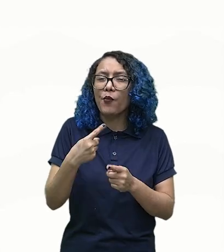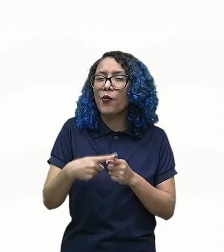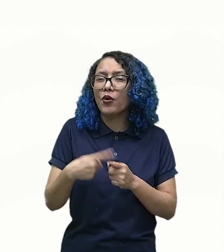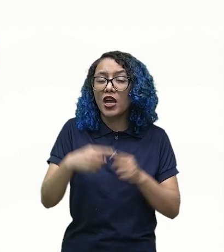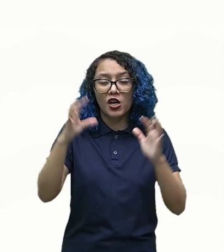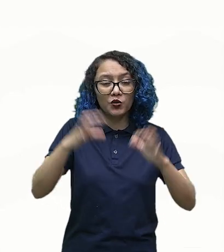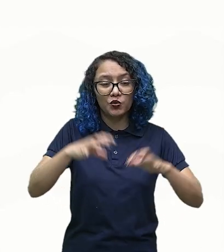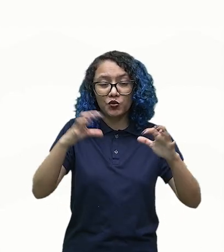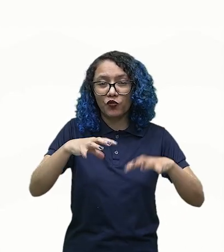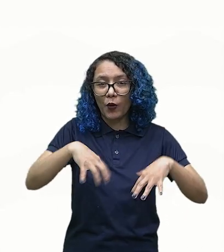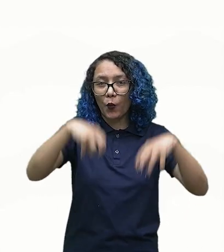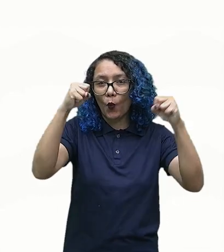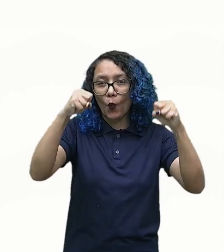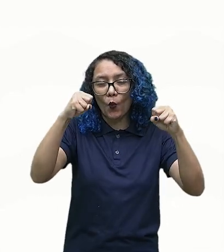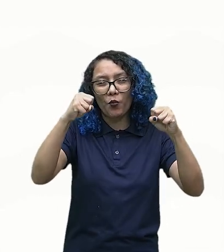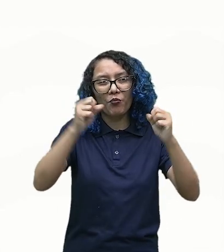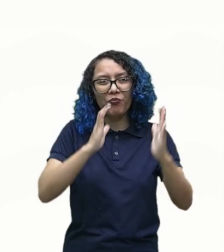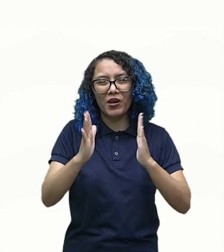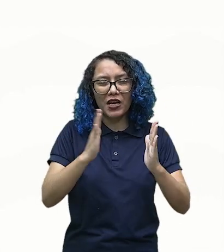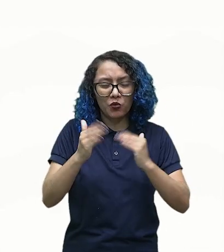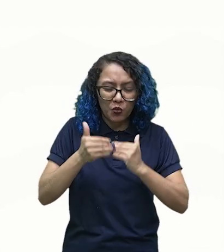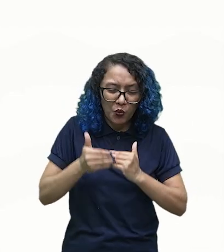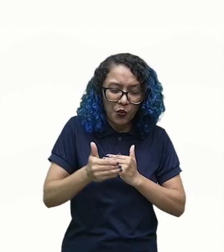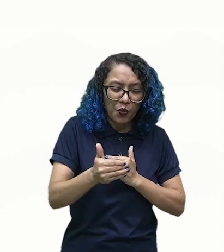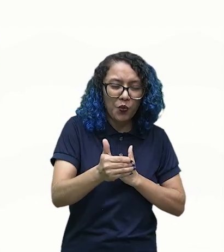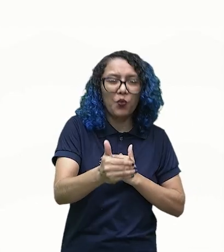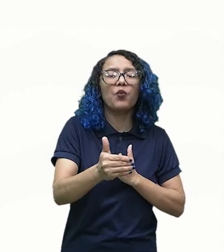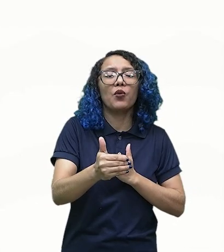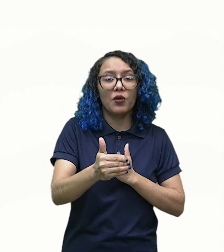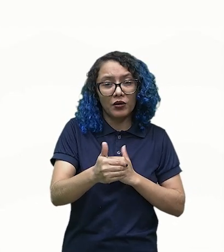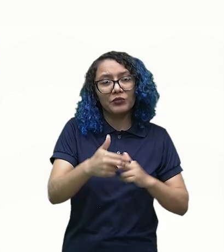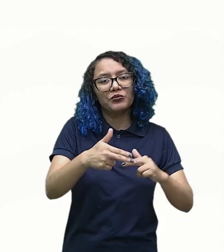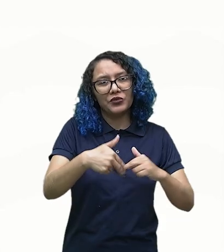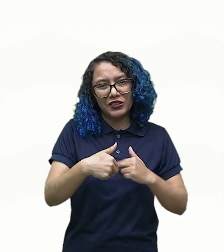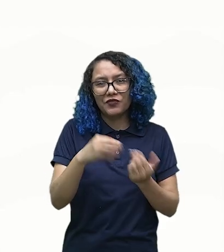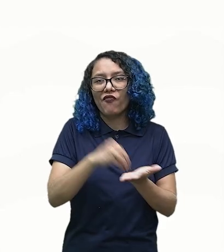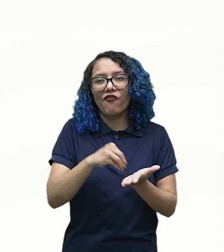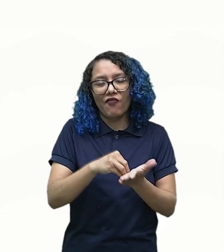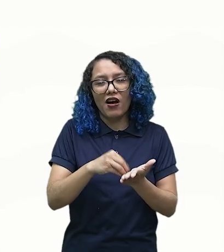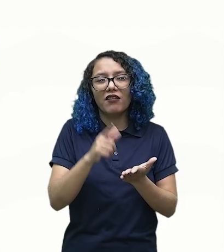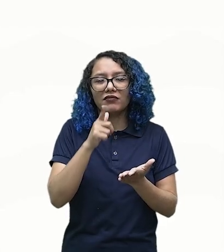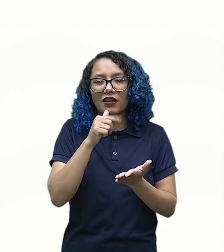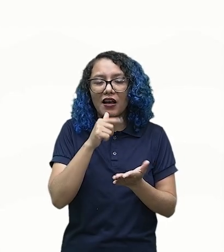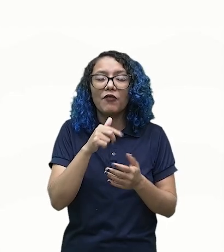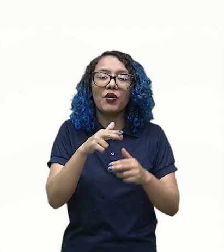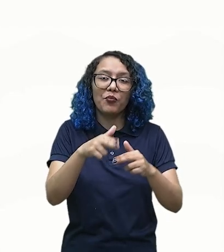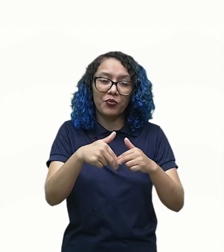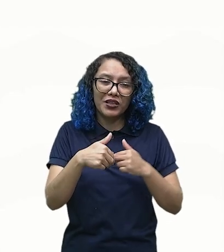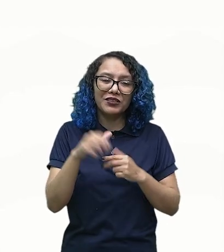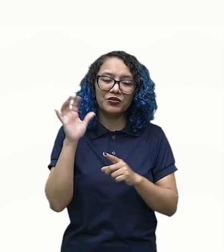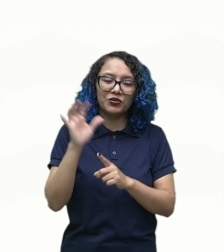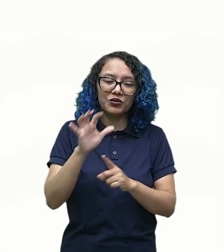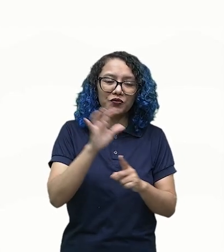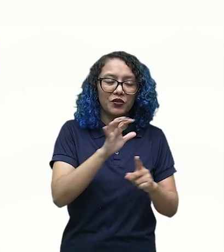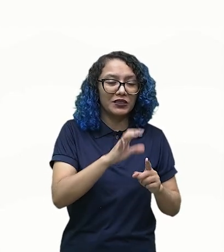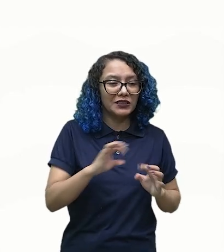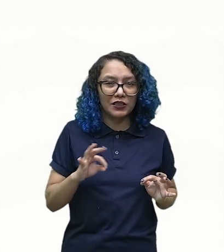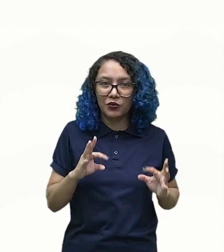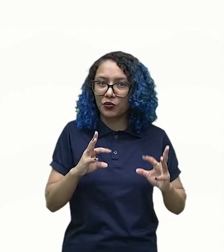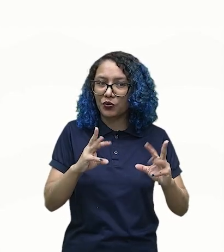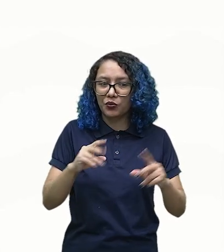sem chuva por muito tempo, e aí ocorre essa falta, dificultando toda uma cadeia que depende daquela fonte de